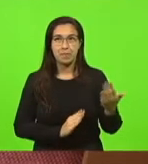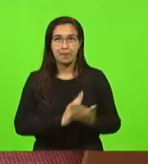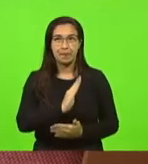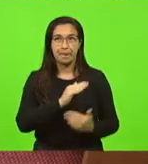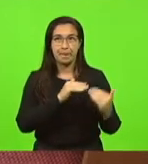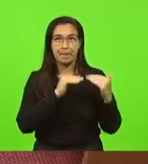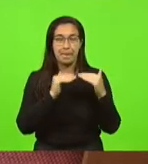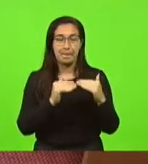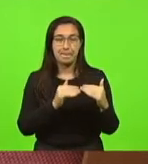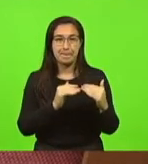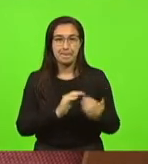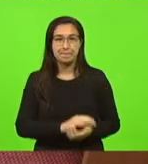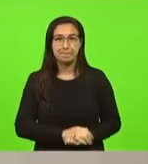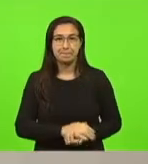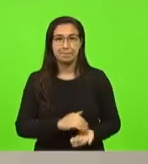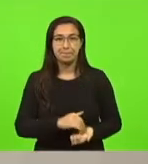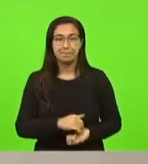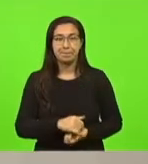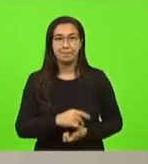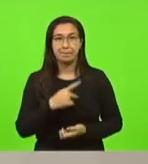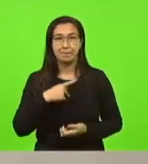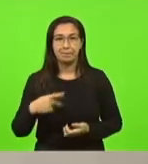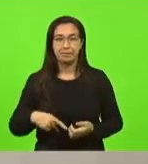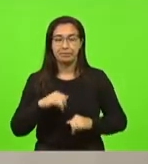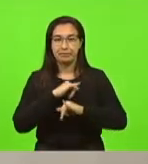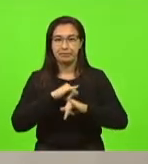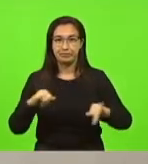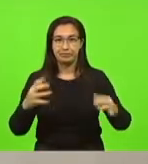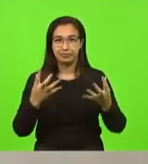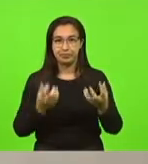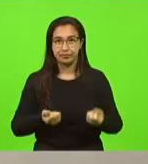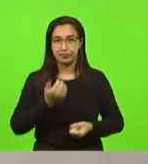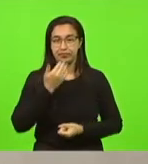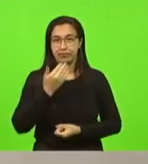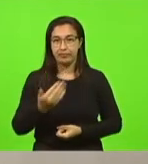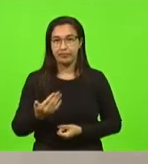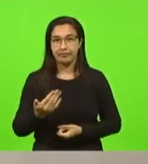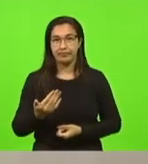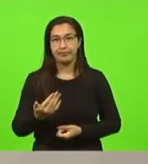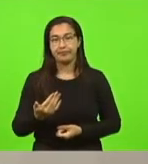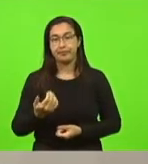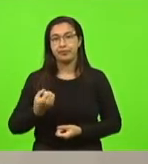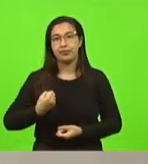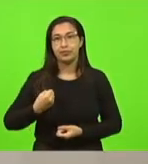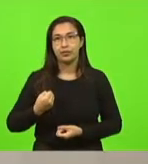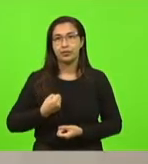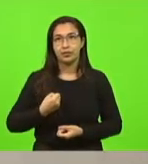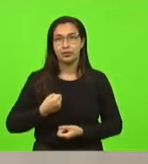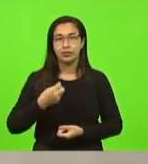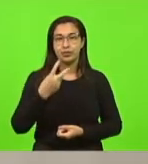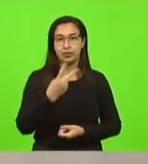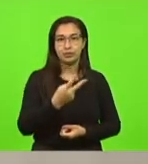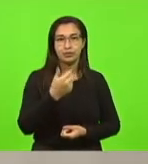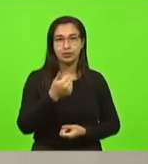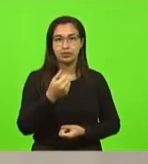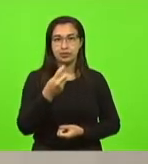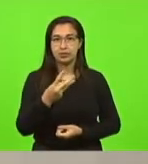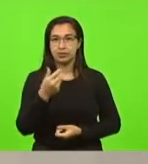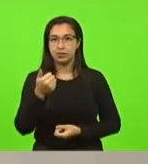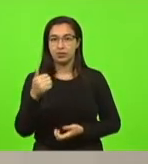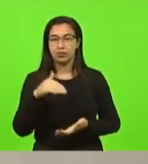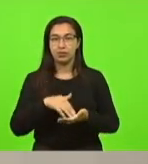aprovado por unanimidade. Esta presidência comunica que defere os seguintes requerimentos, requerimentos 2.131 a 2